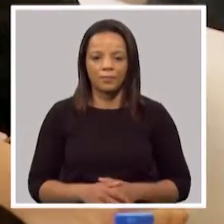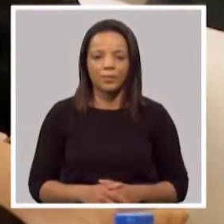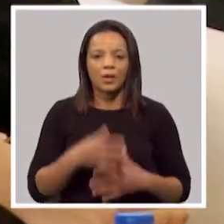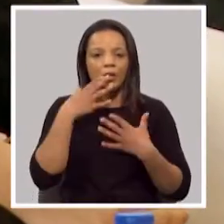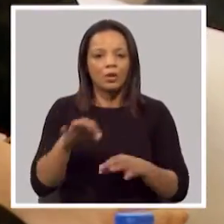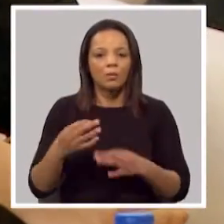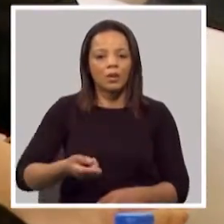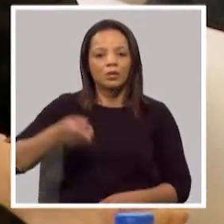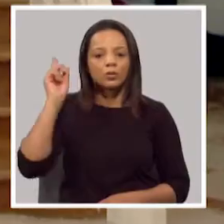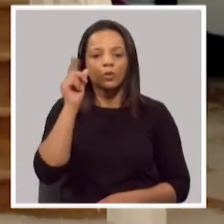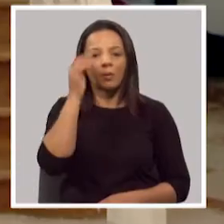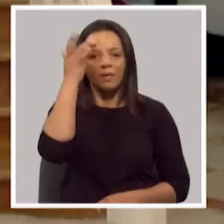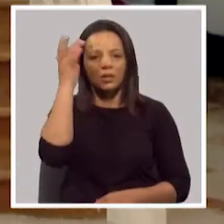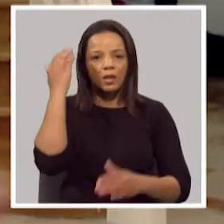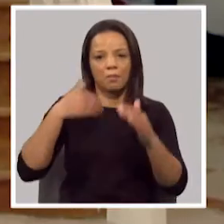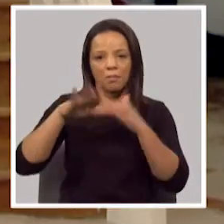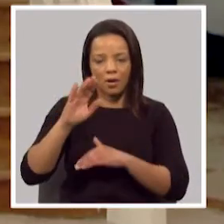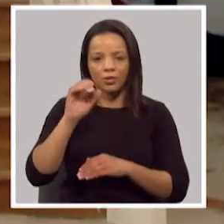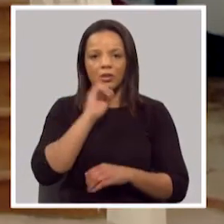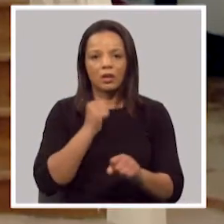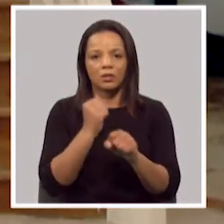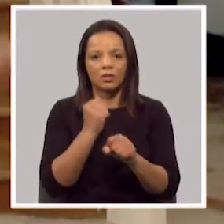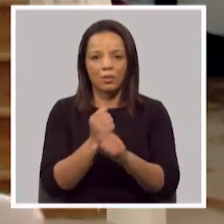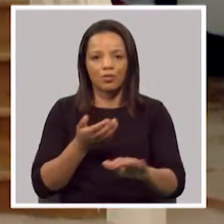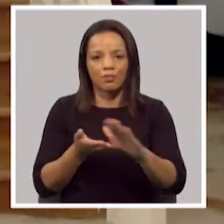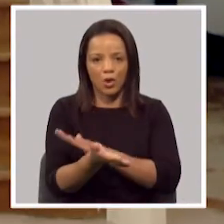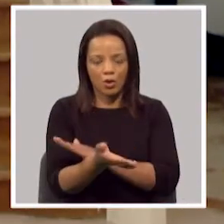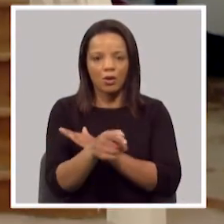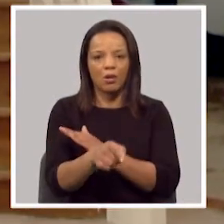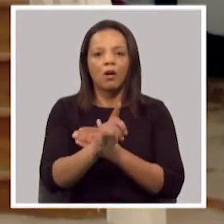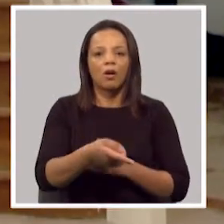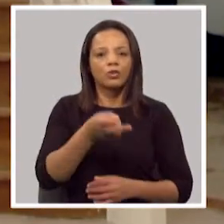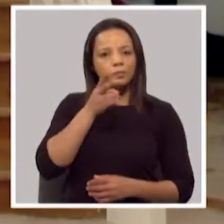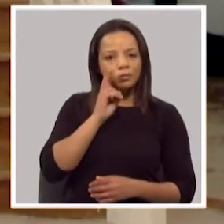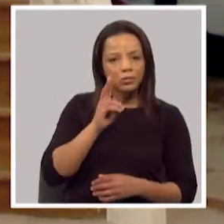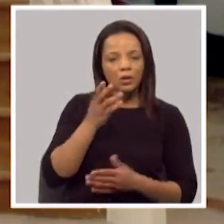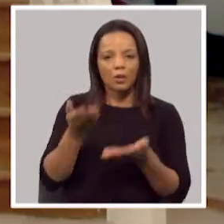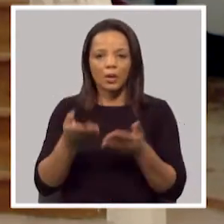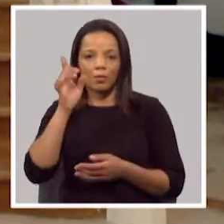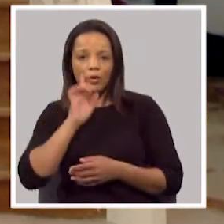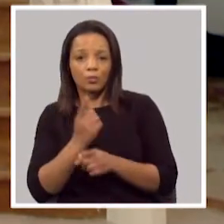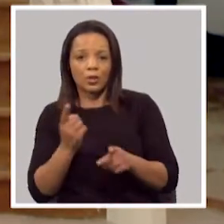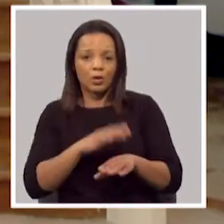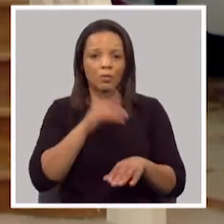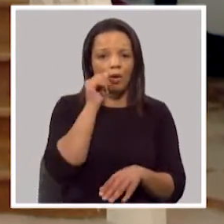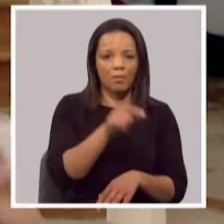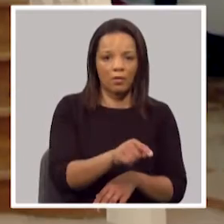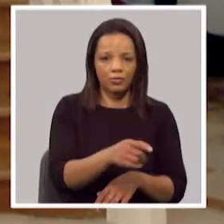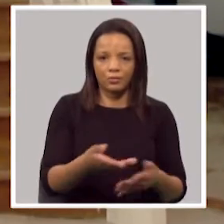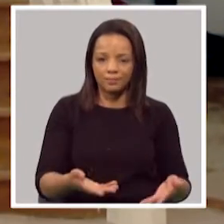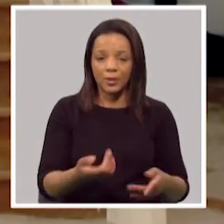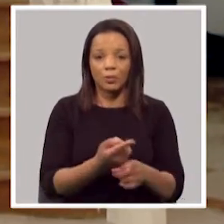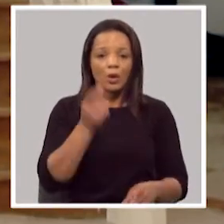mulheres. Não é normal que os homens tenham mais facilidade em aceder a cargos de chefia do que as mulheres só pelo facto de